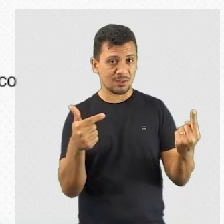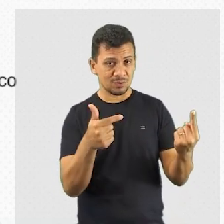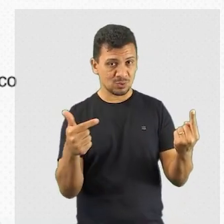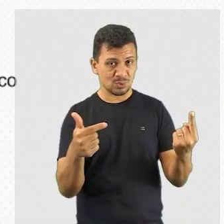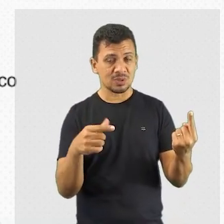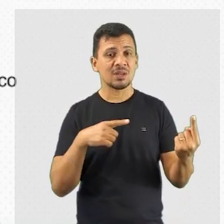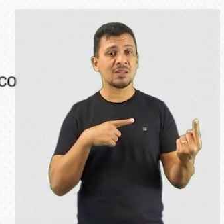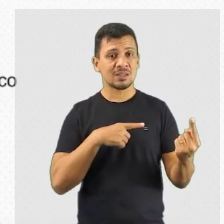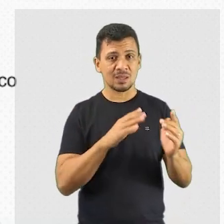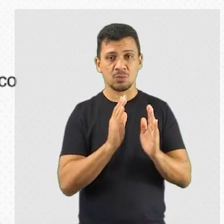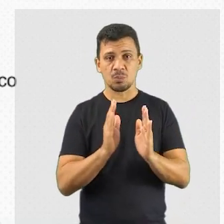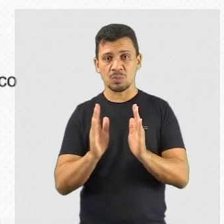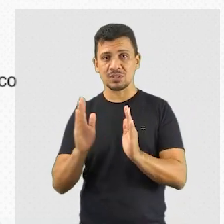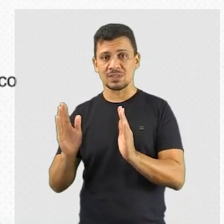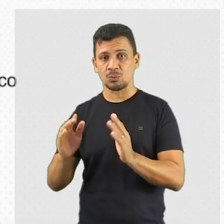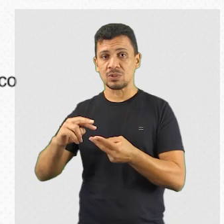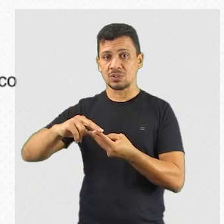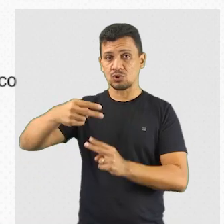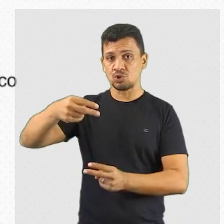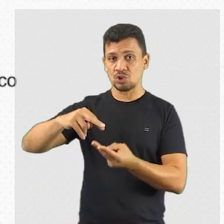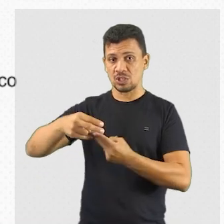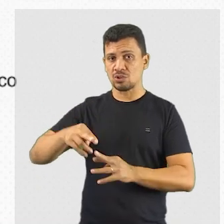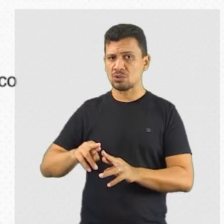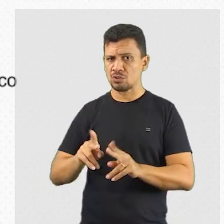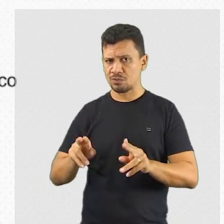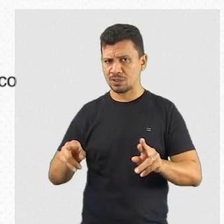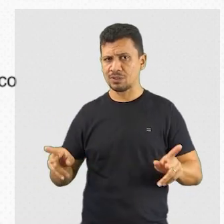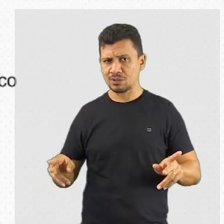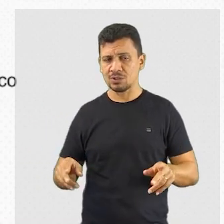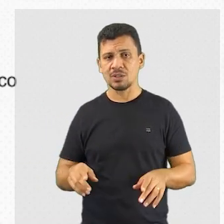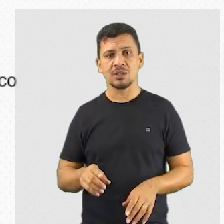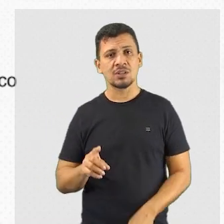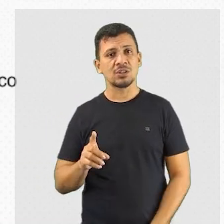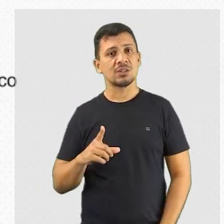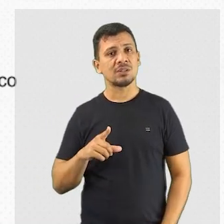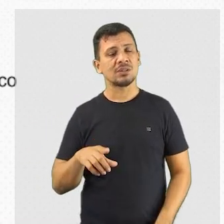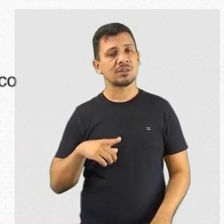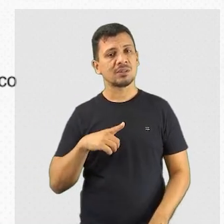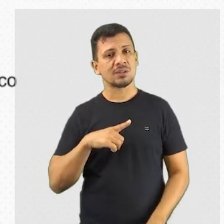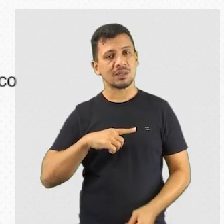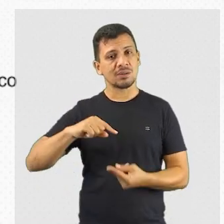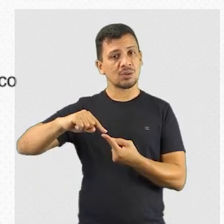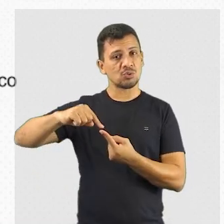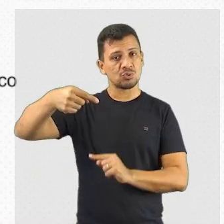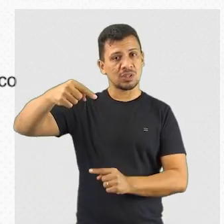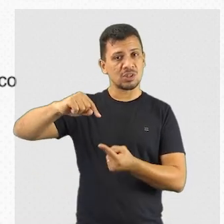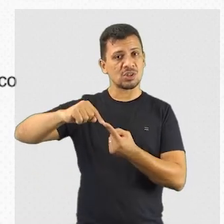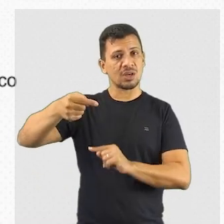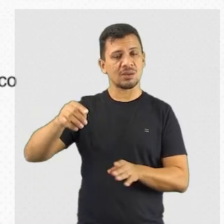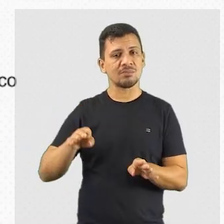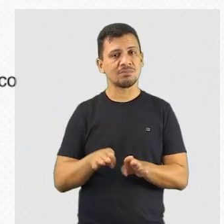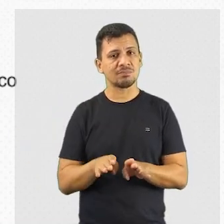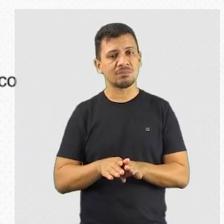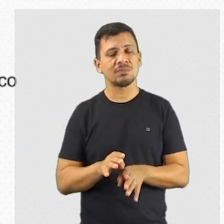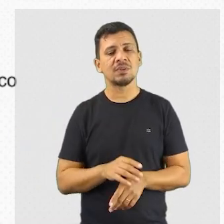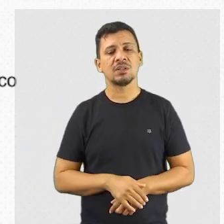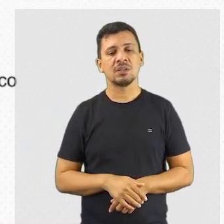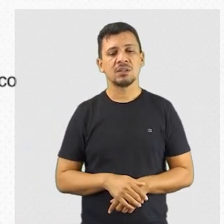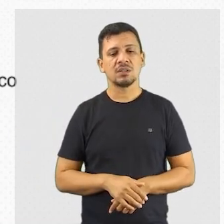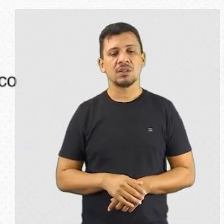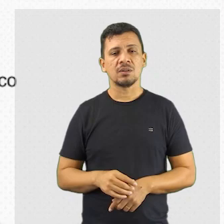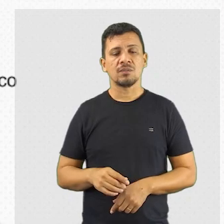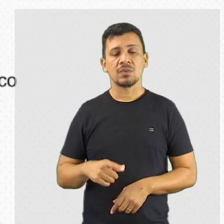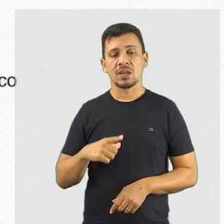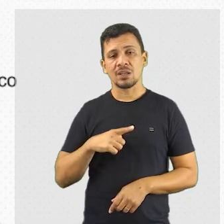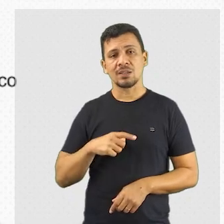sequência diferente ali de genes, uma sequência diferente de DNA, tá? E nós temos também o cromossomo que a gente chama